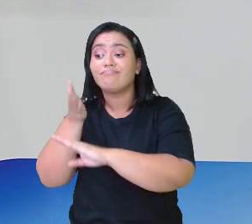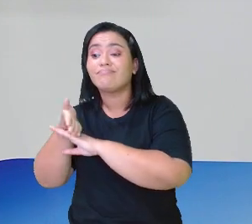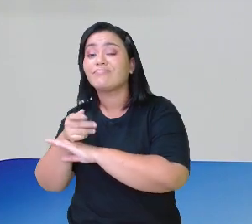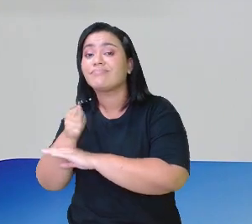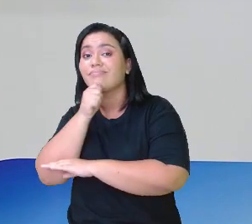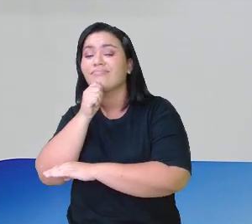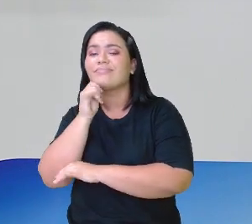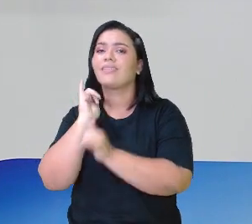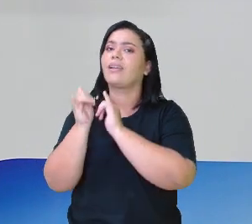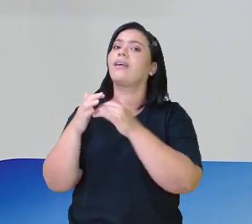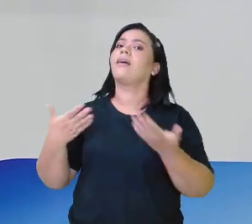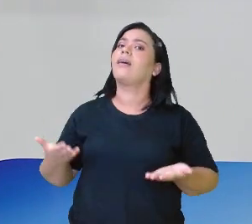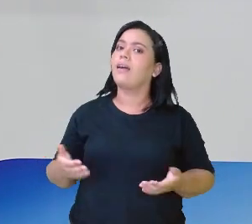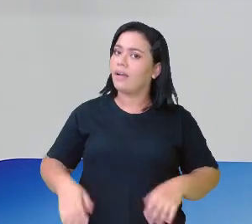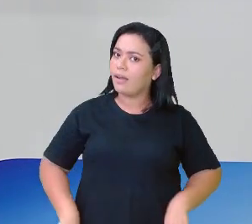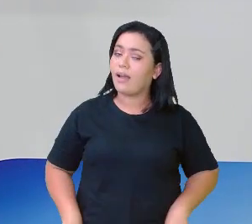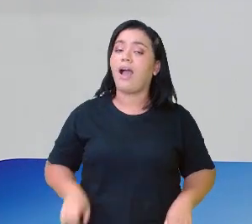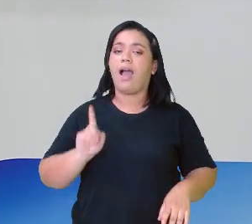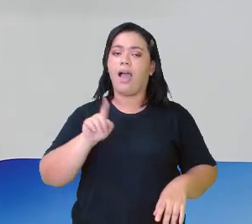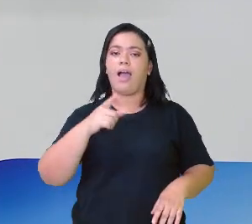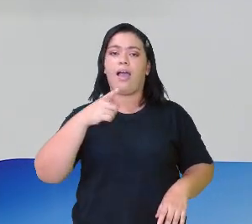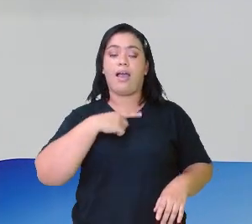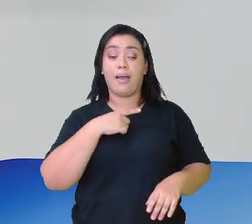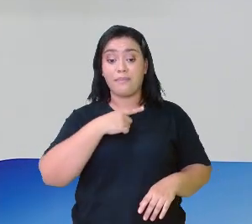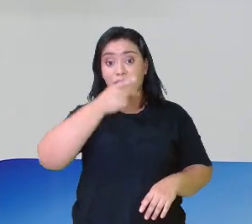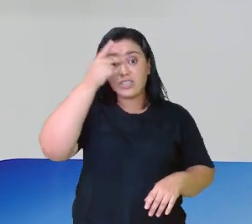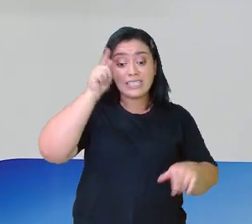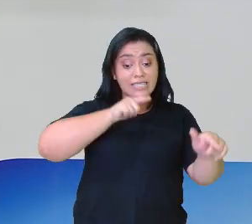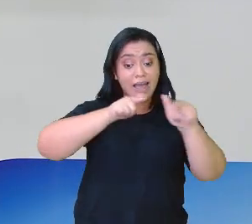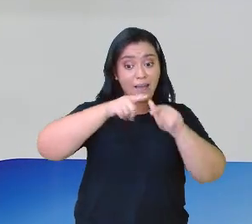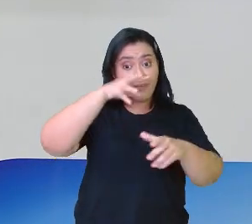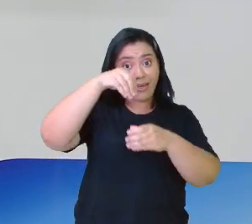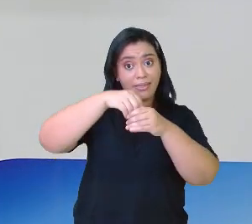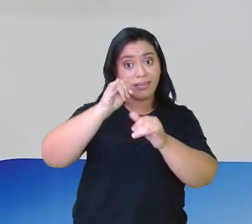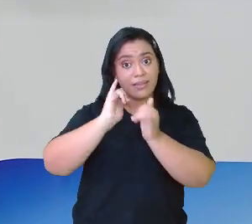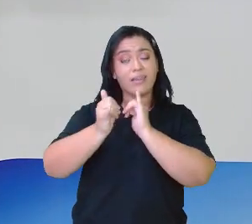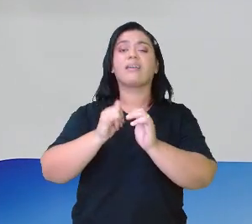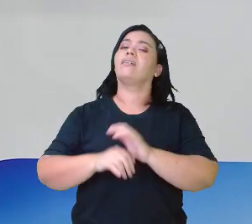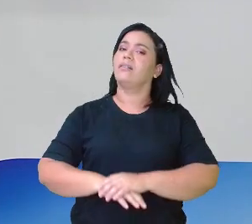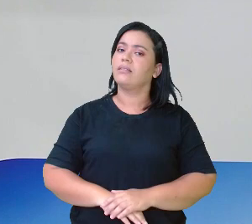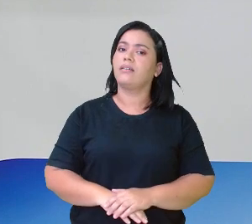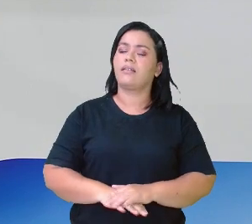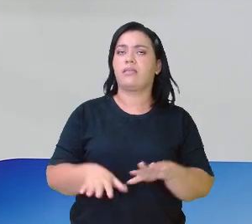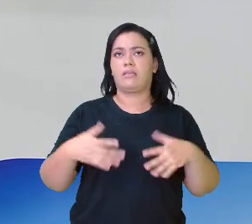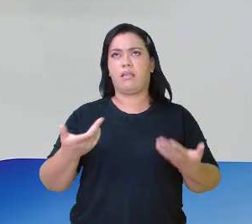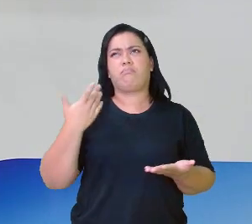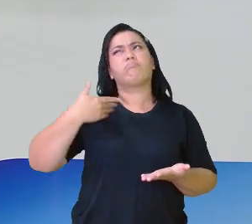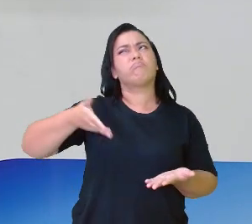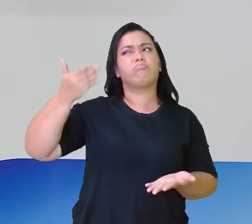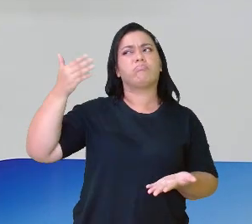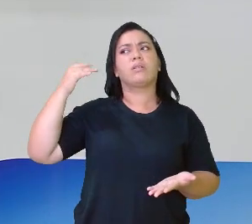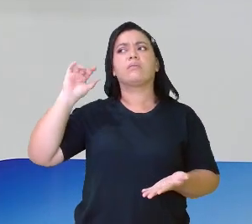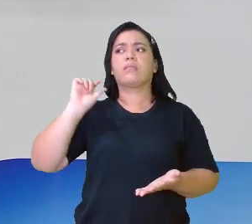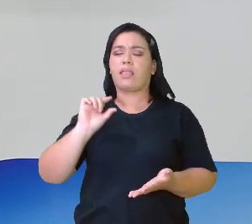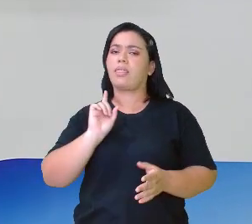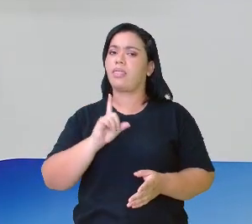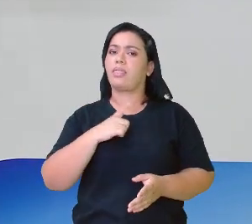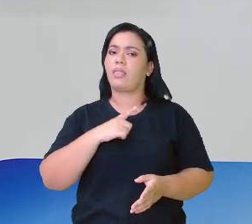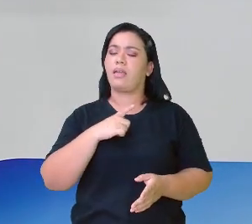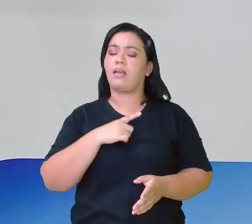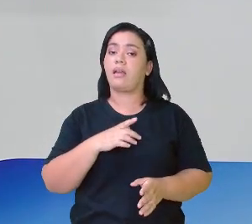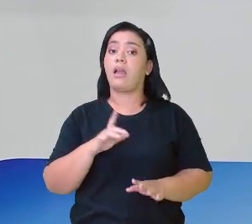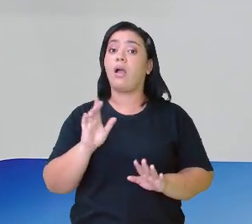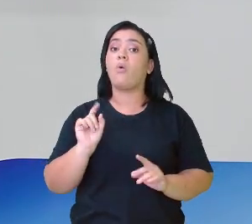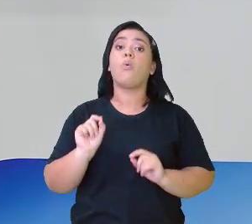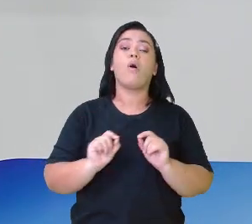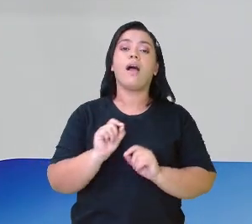internet. Tem pessoas que trabalham na internet. Há um tempo atrás, nós tínhamos algo